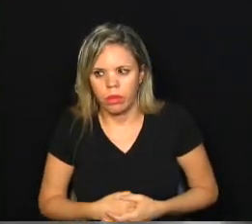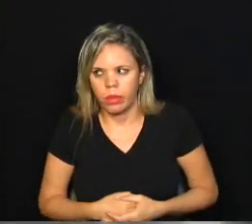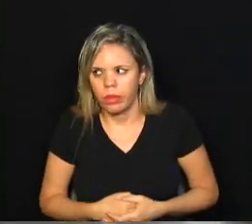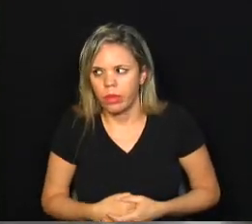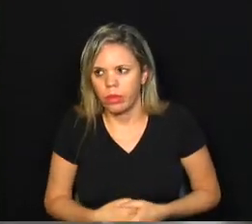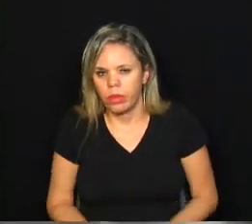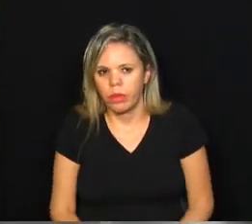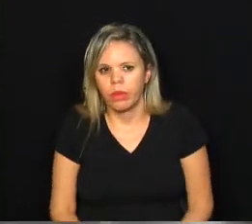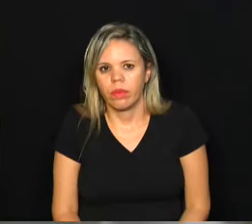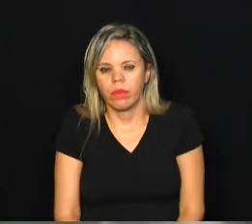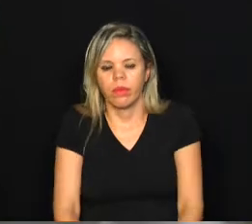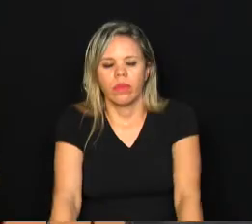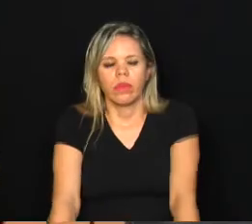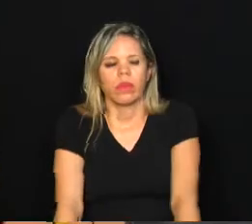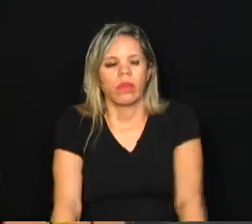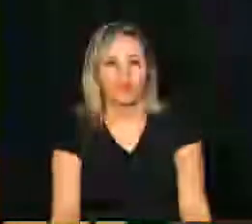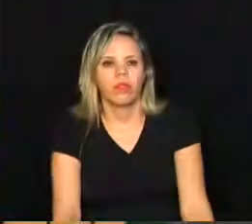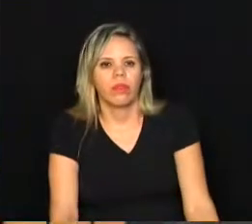Muito bem.